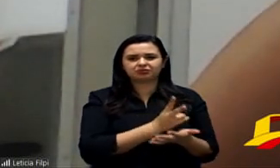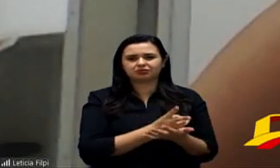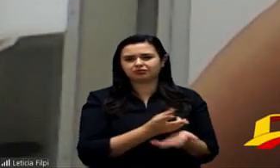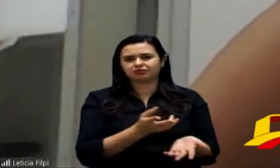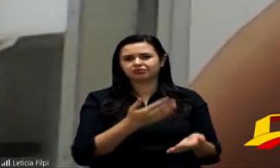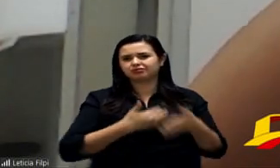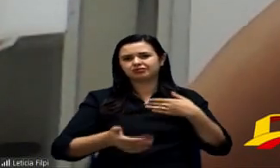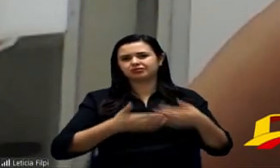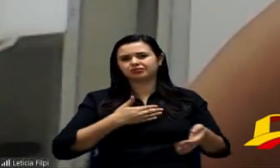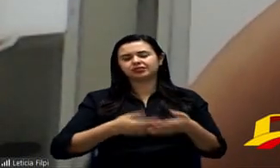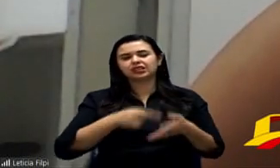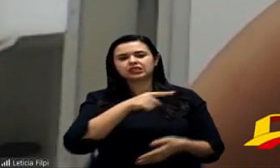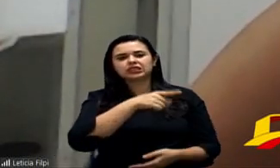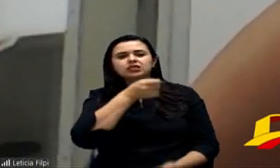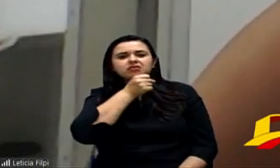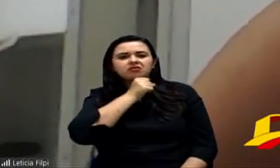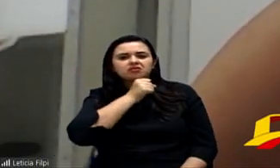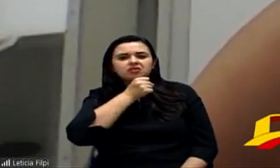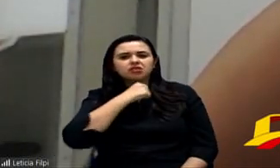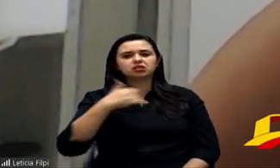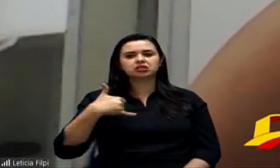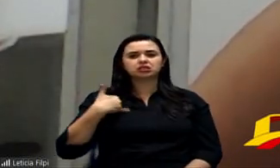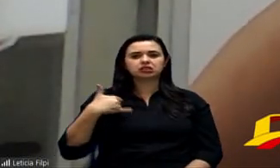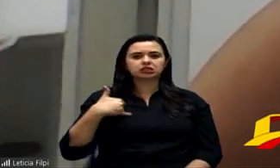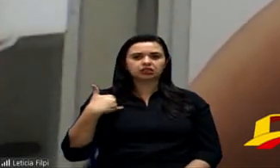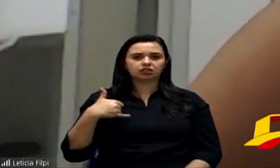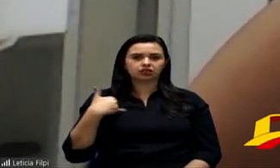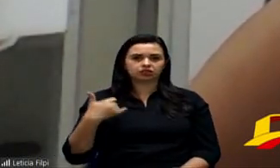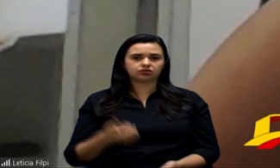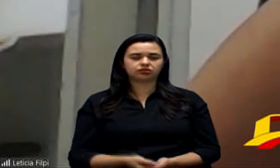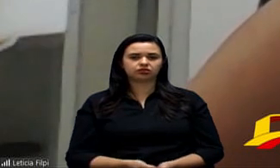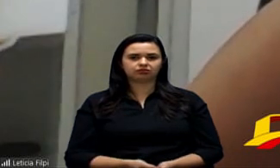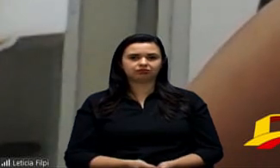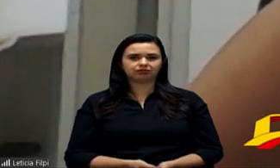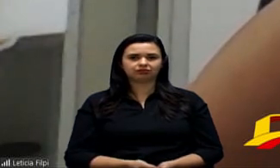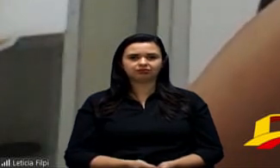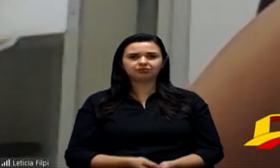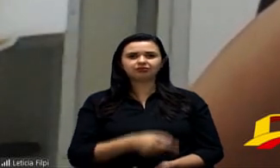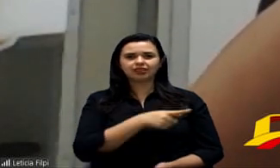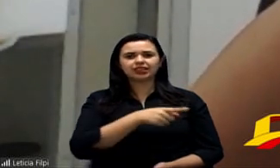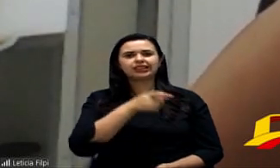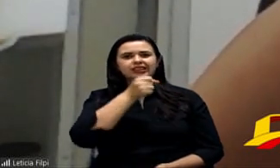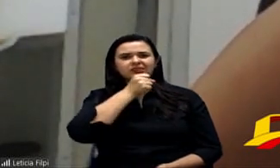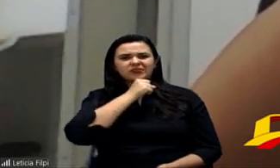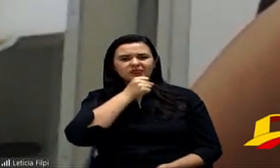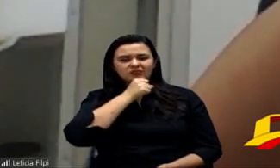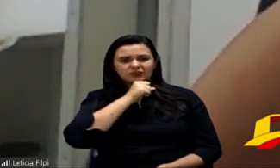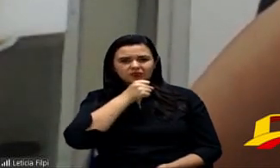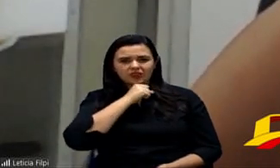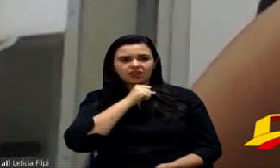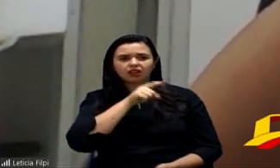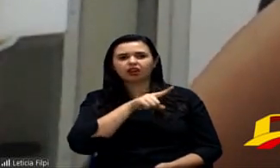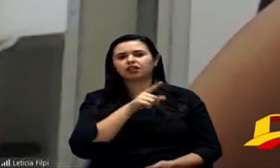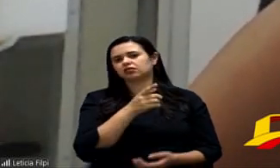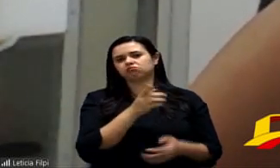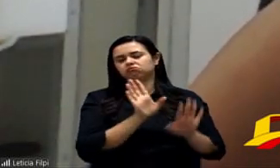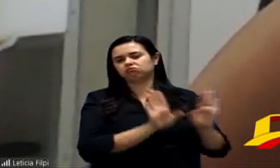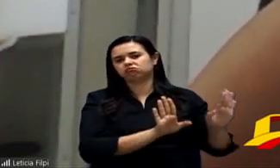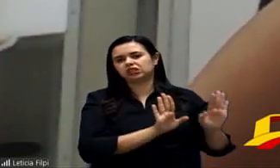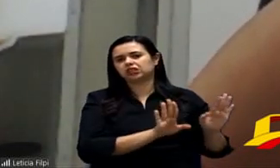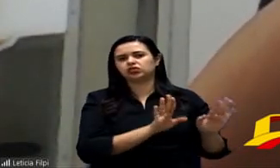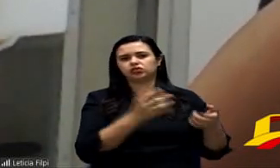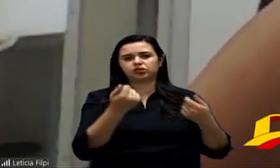do Sandro. A velhice não é um fato que retira dele o direito à liberdade. E